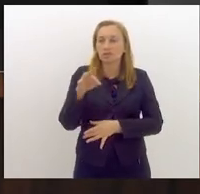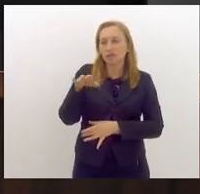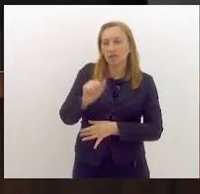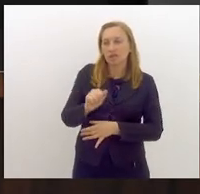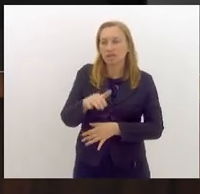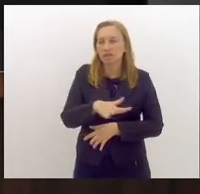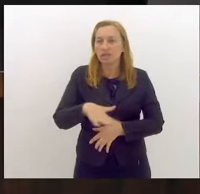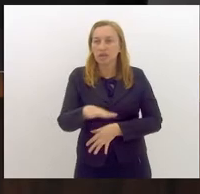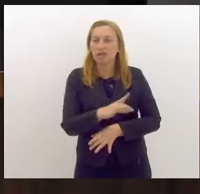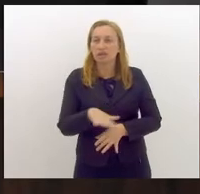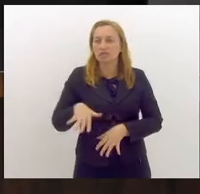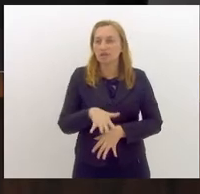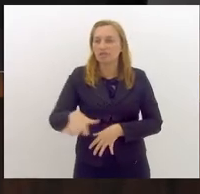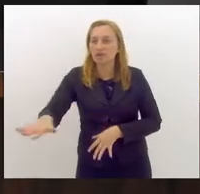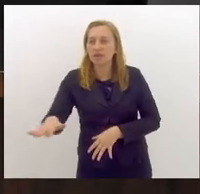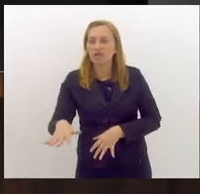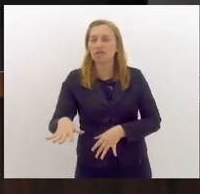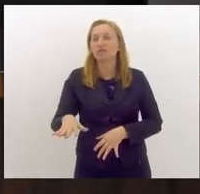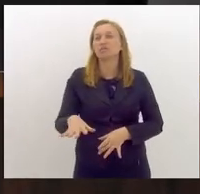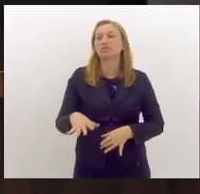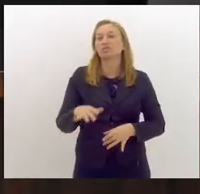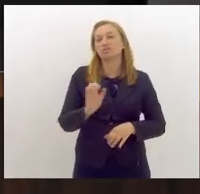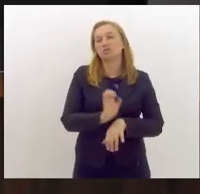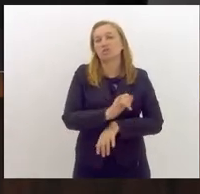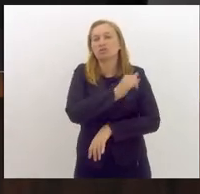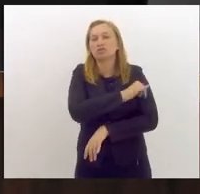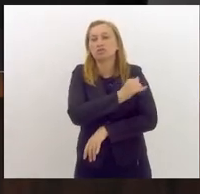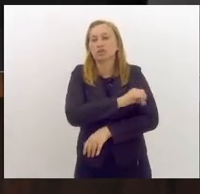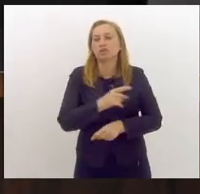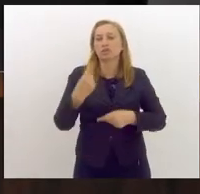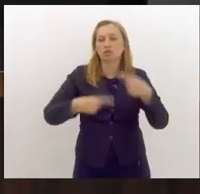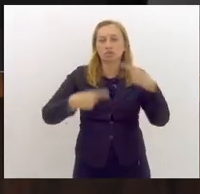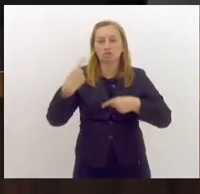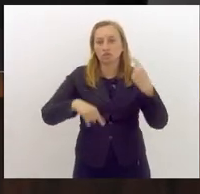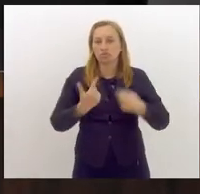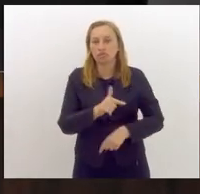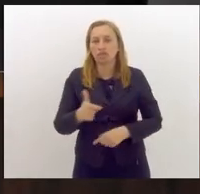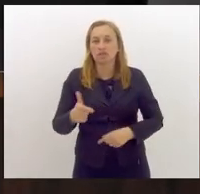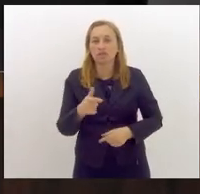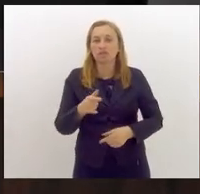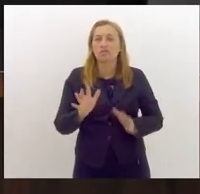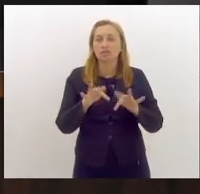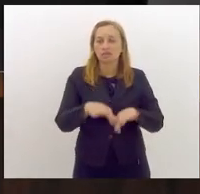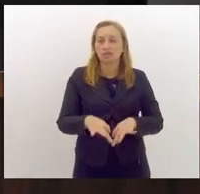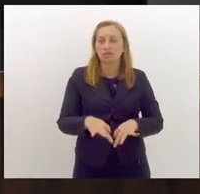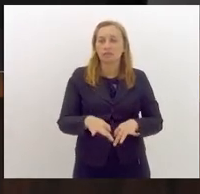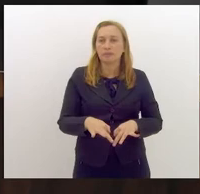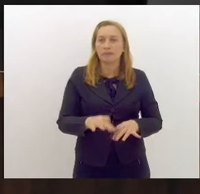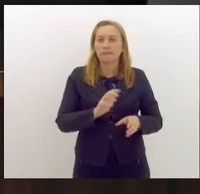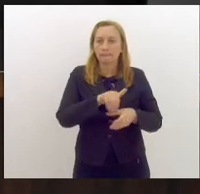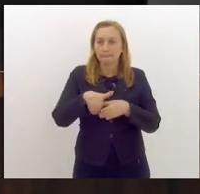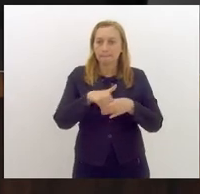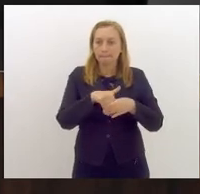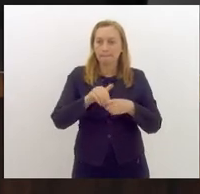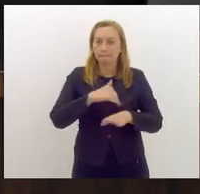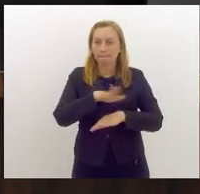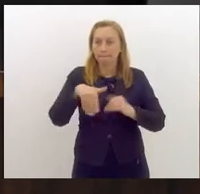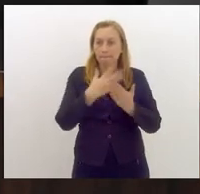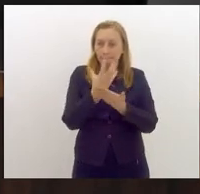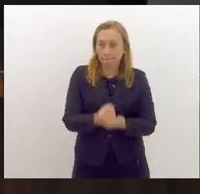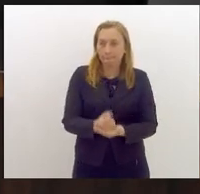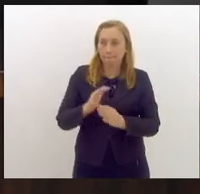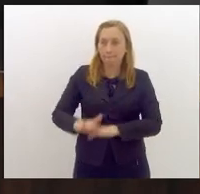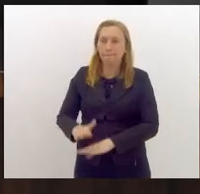território de favela de demais áreas populares do Estado do Rio de Janeiro em discussão em votação